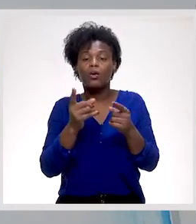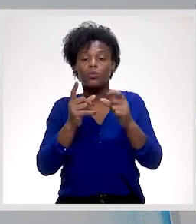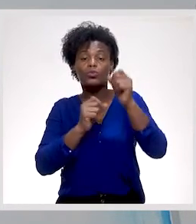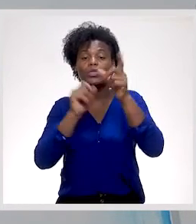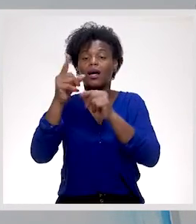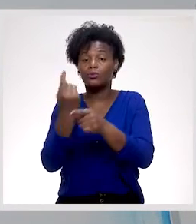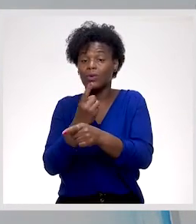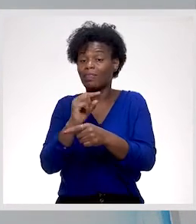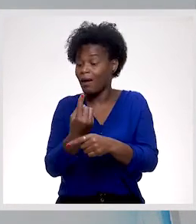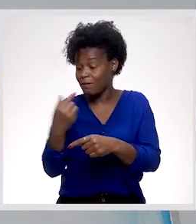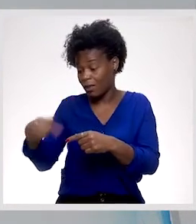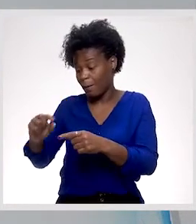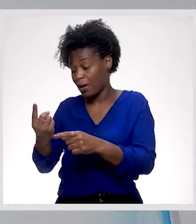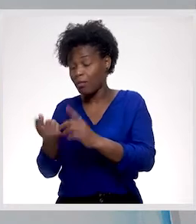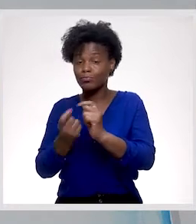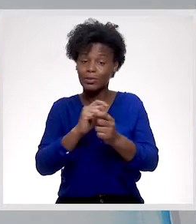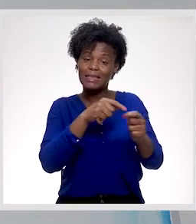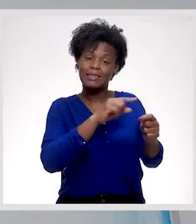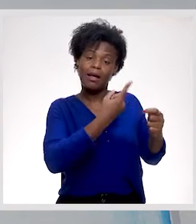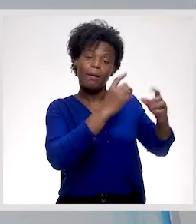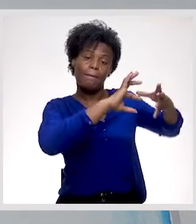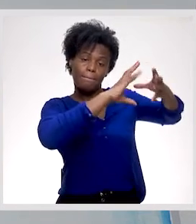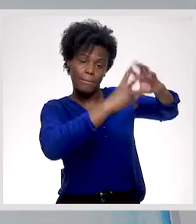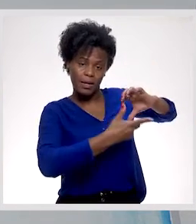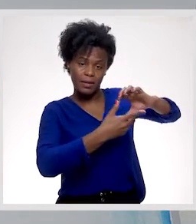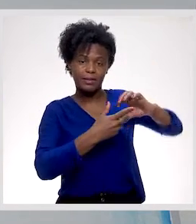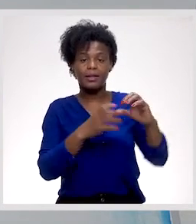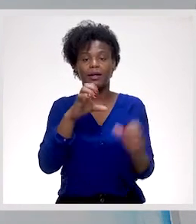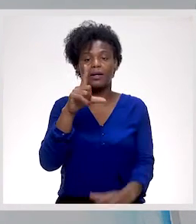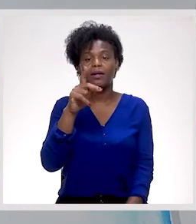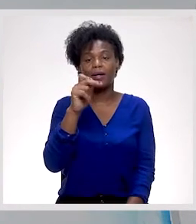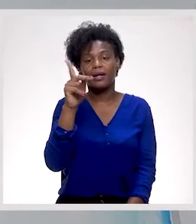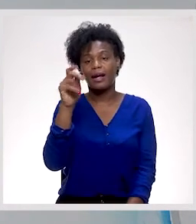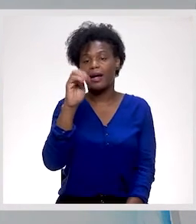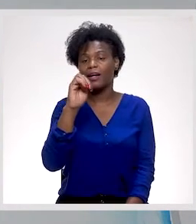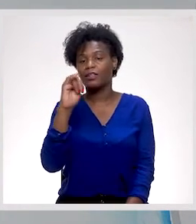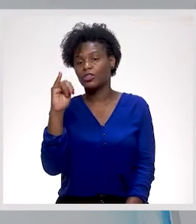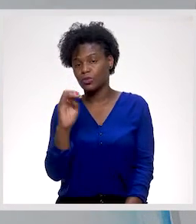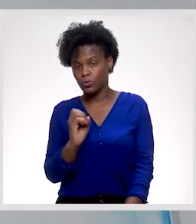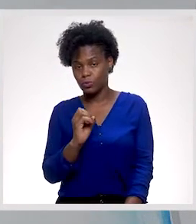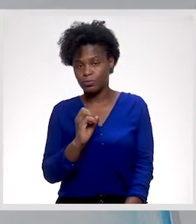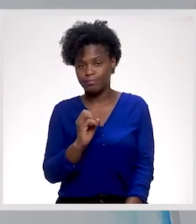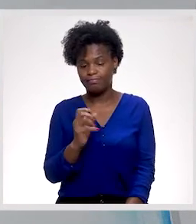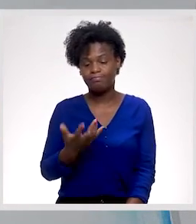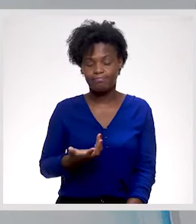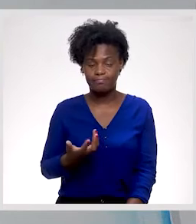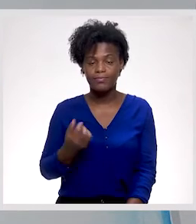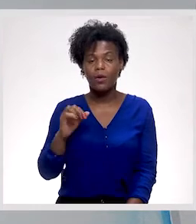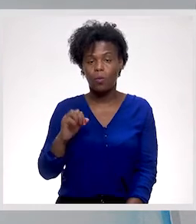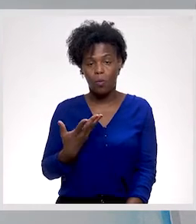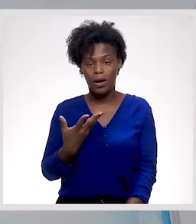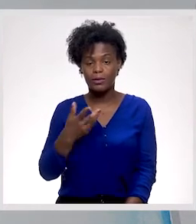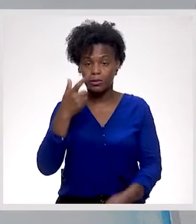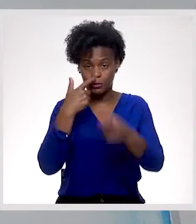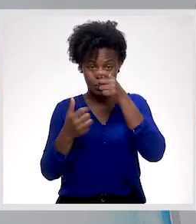ser considerado um planeta clássico. E, quando os astrônomos